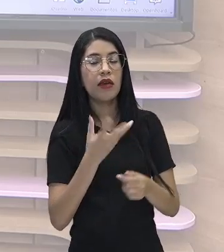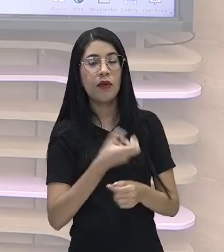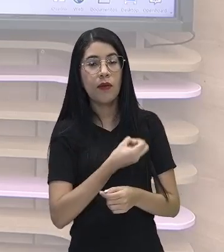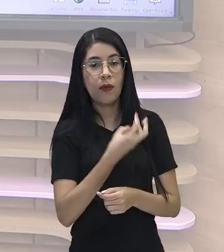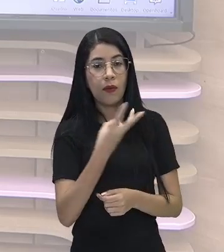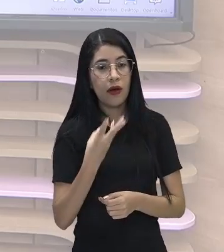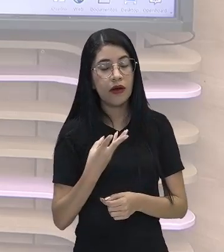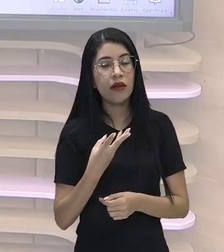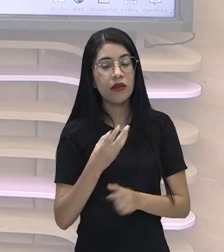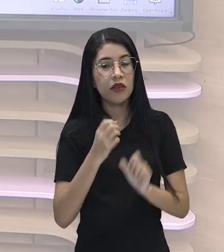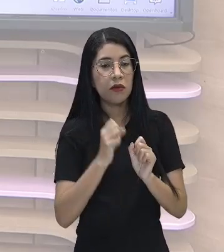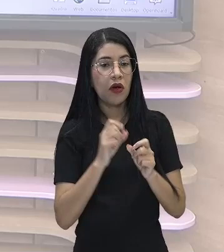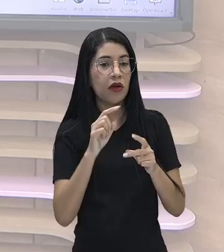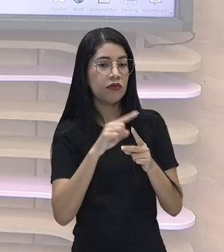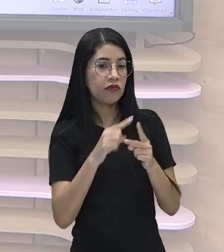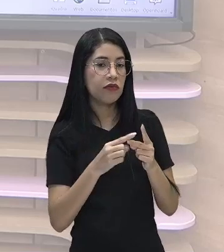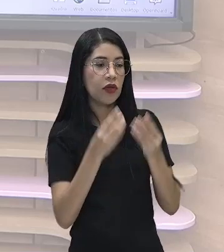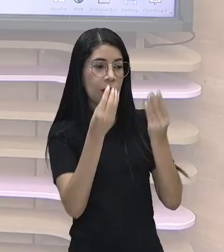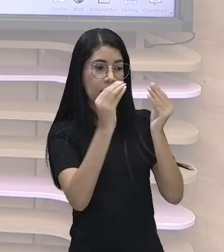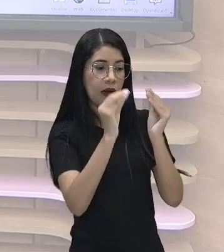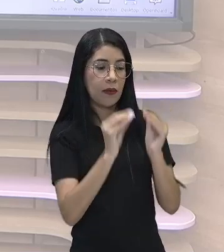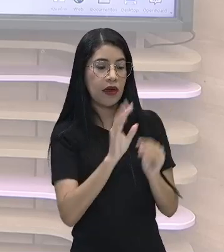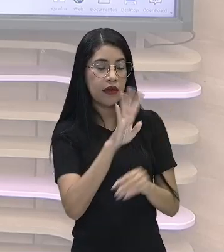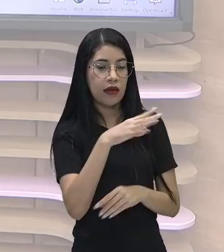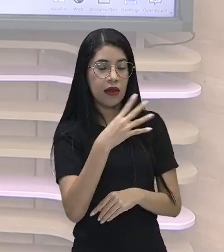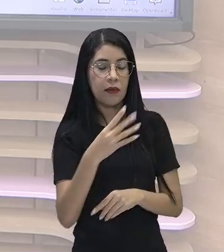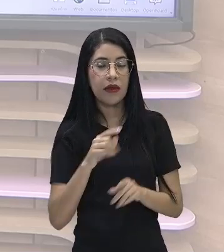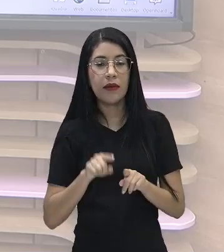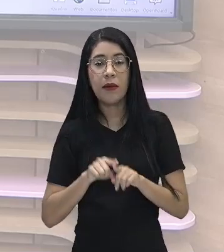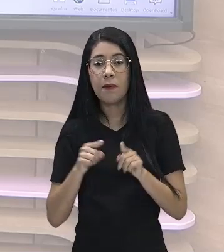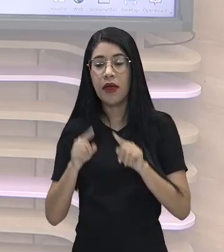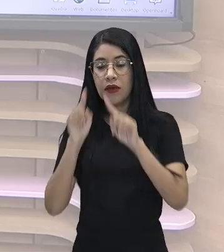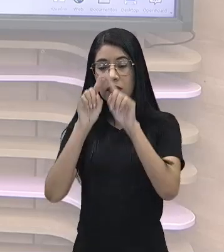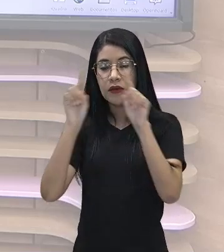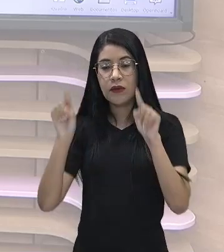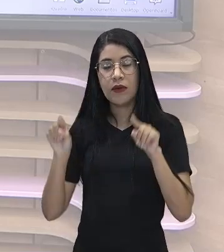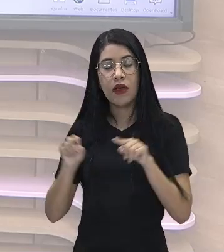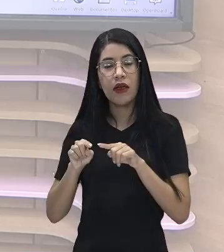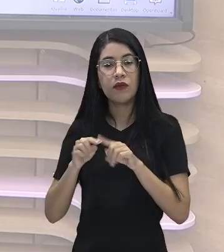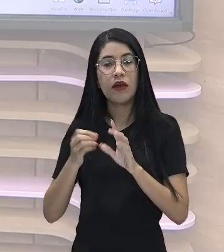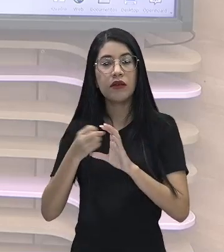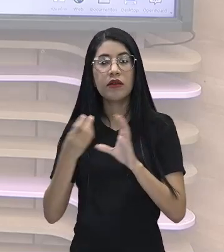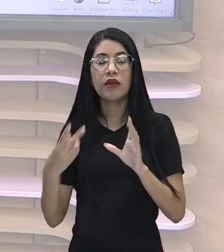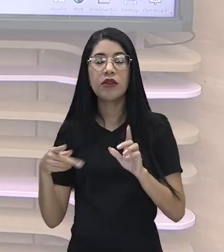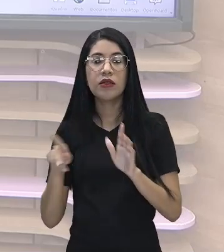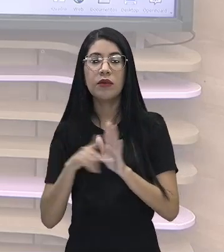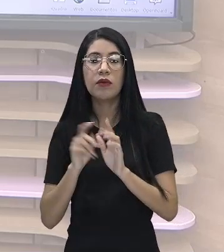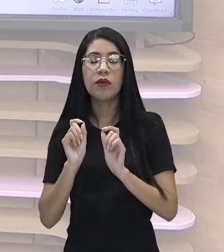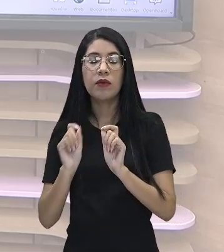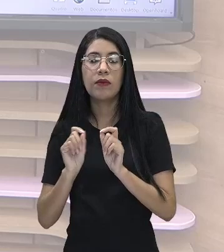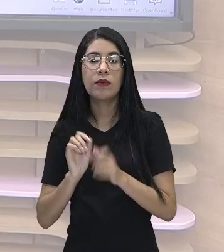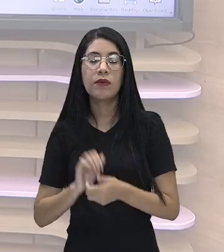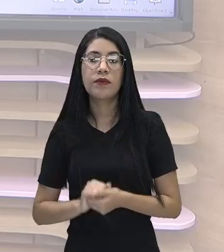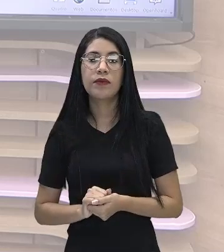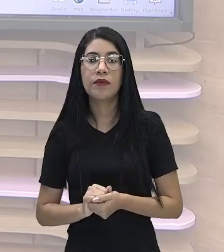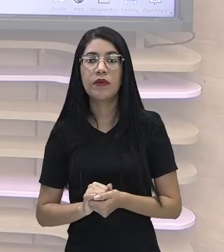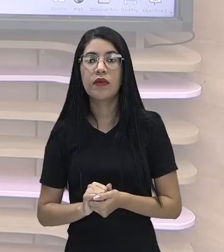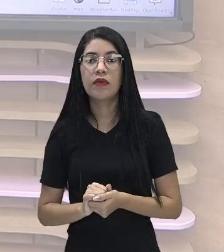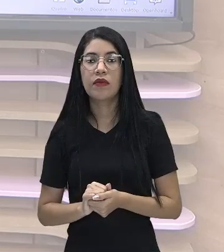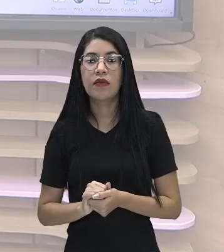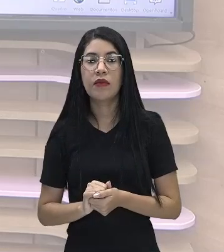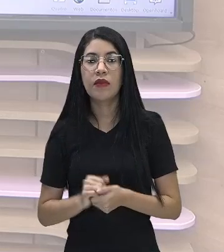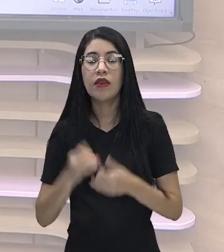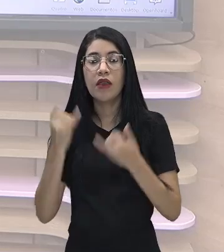informações qualitativas. E os quadros, eles têm essa característica, né, de trazer